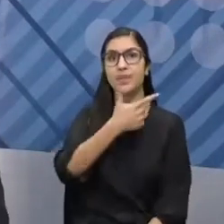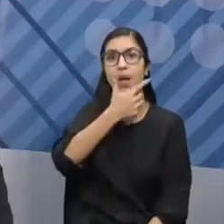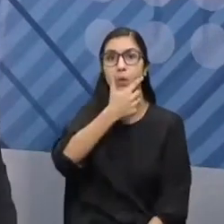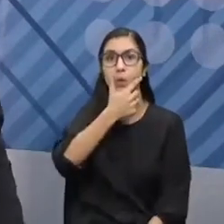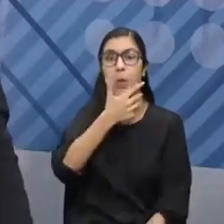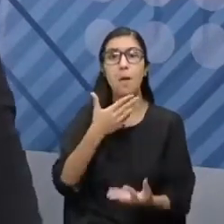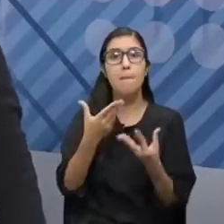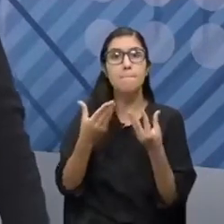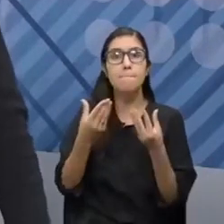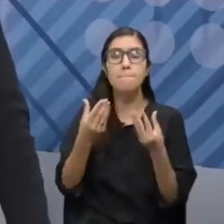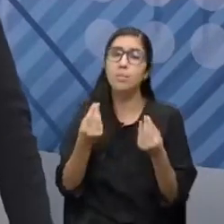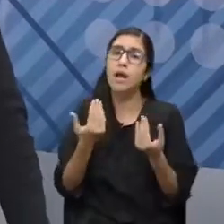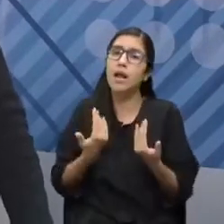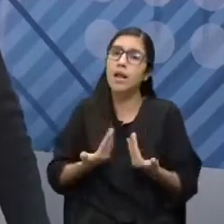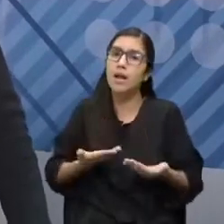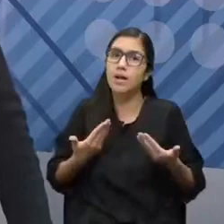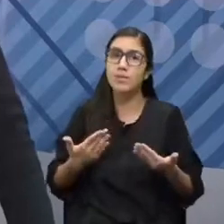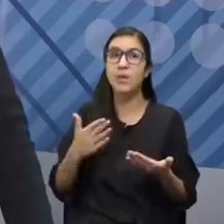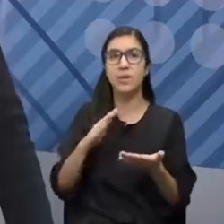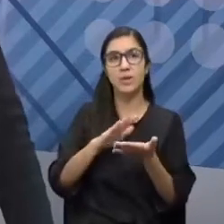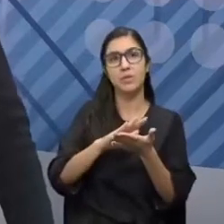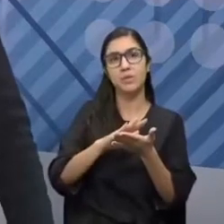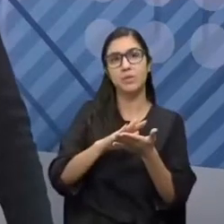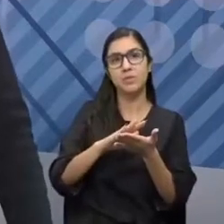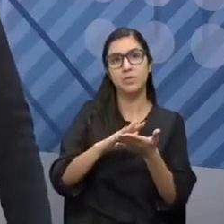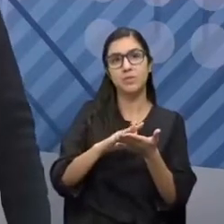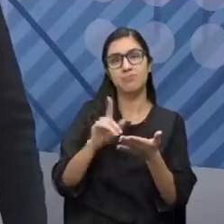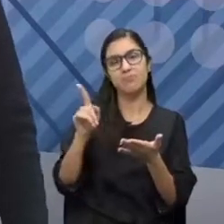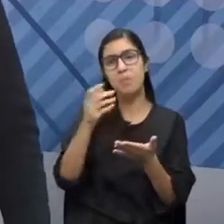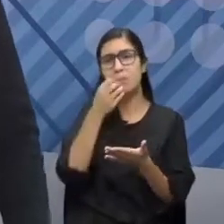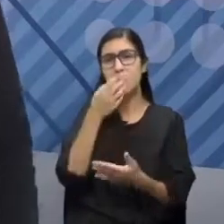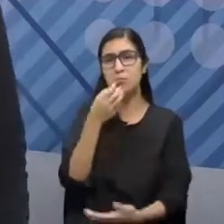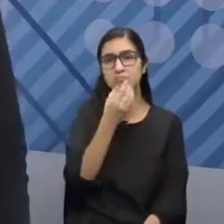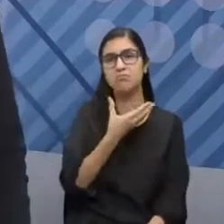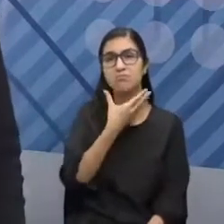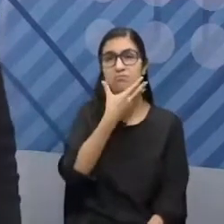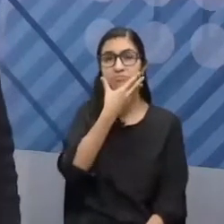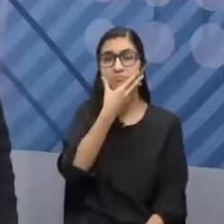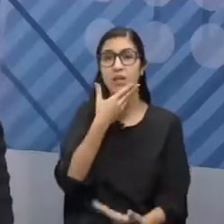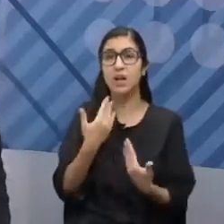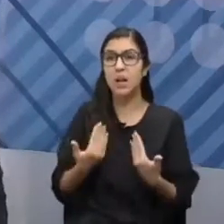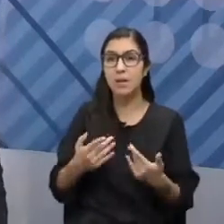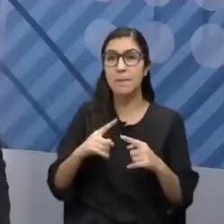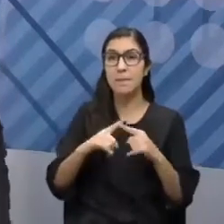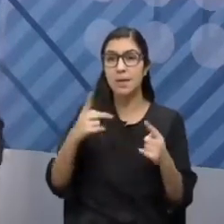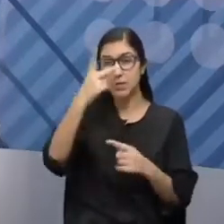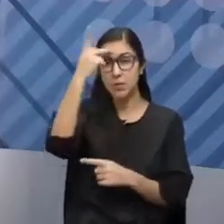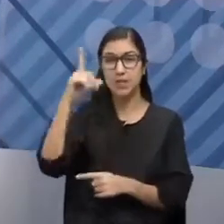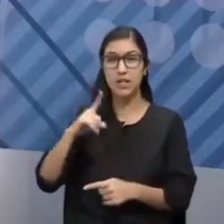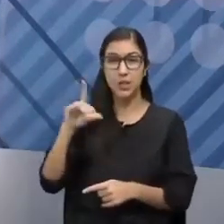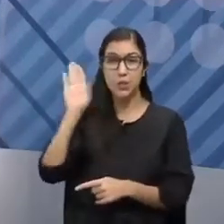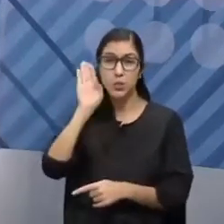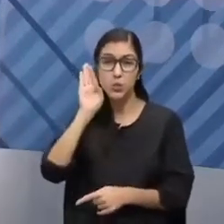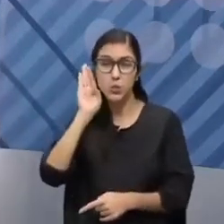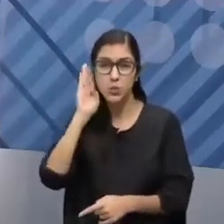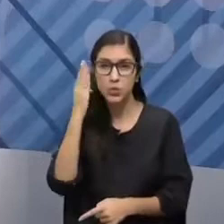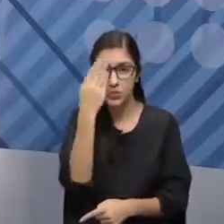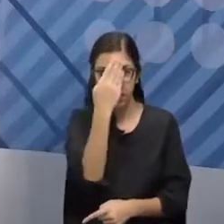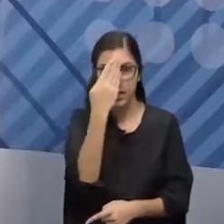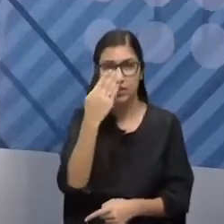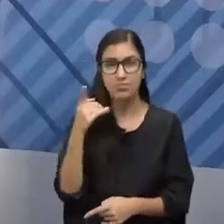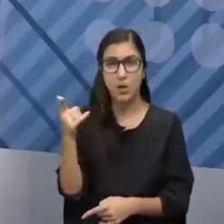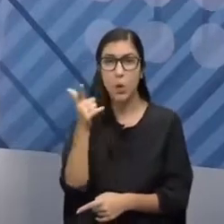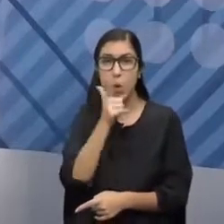muito confortável para o intérprete, para o guia intérprete, mas para a pessoa com surdo-cegueira